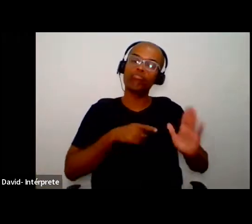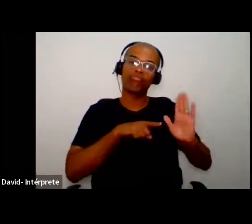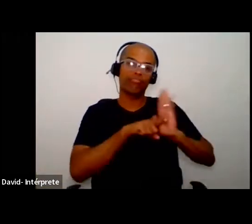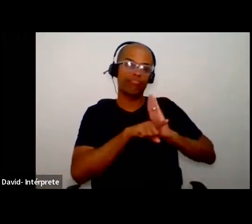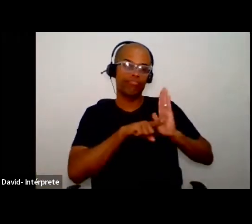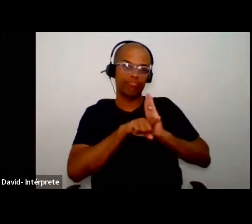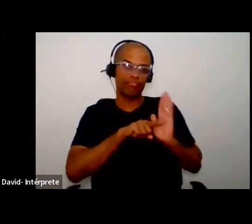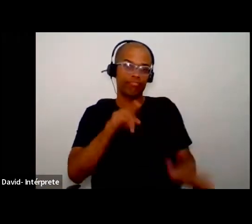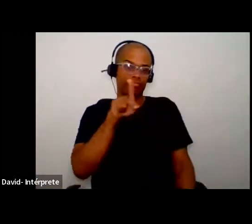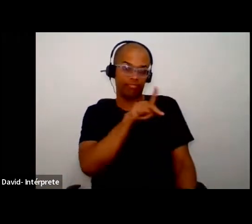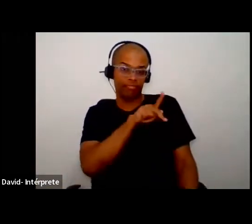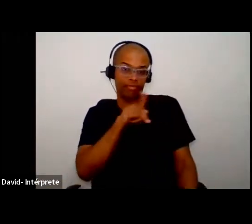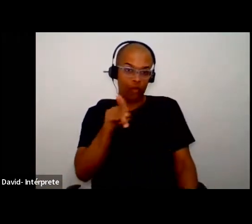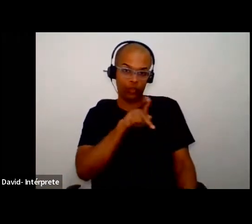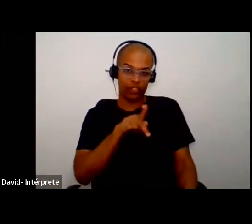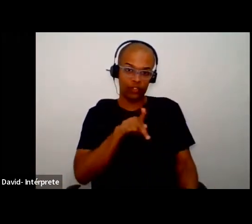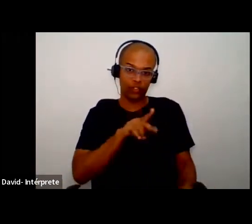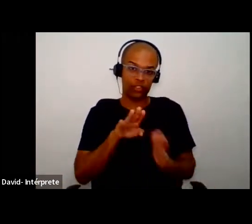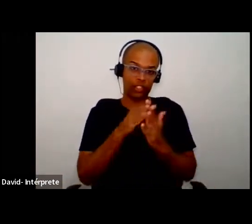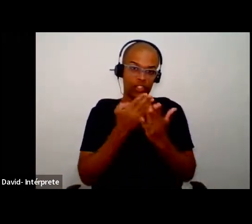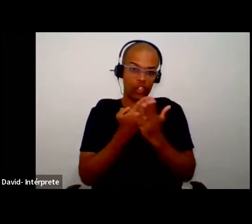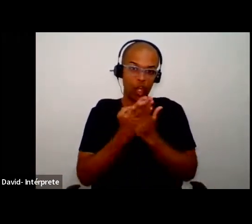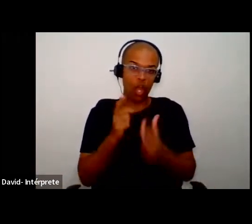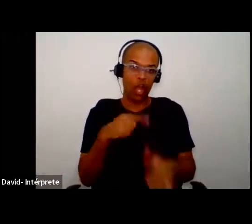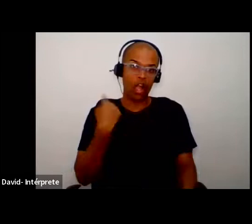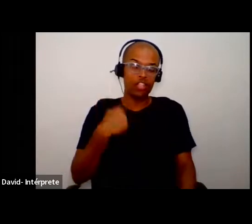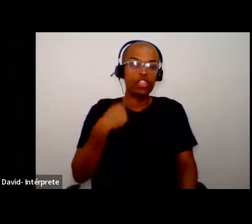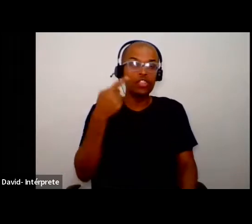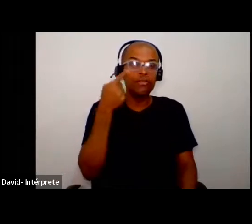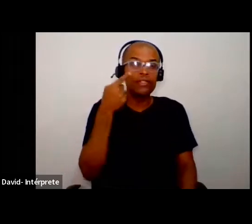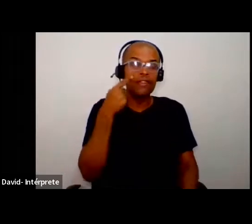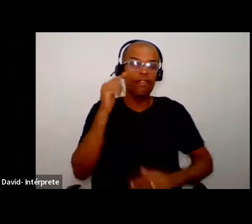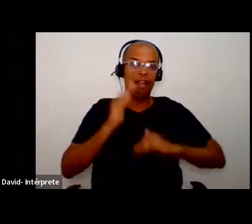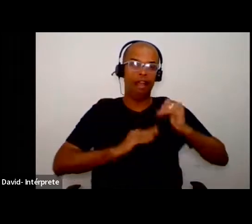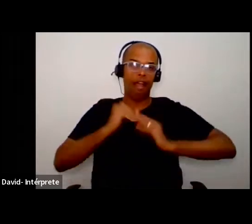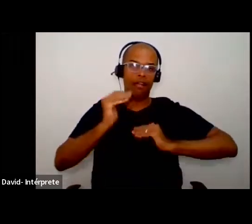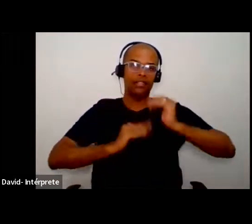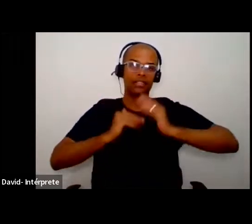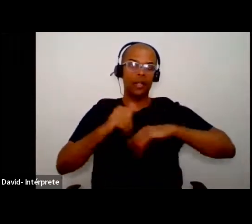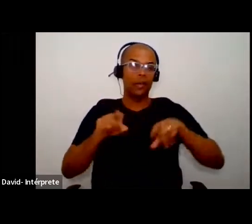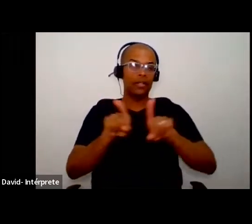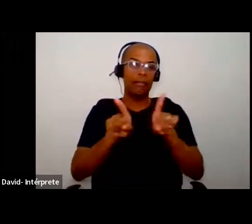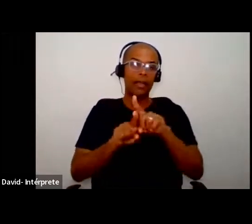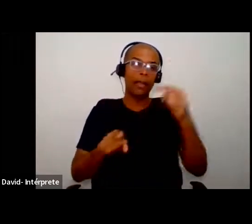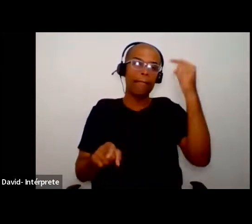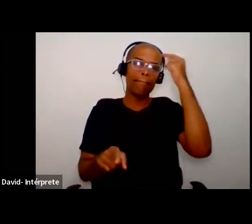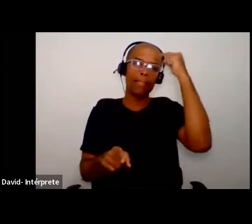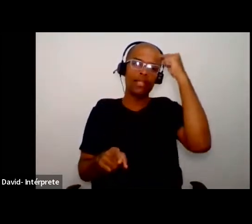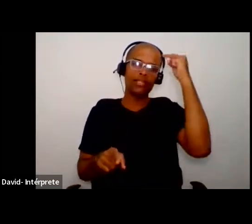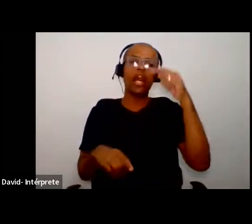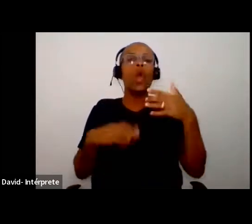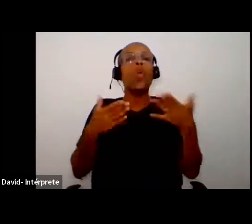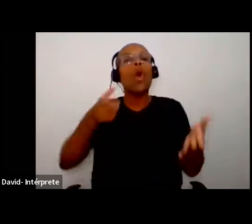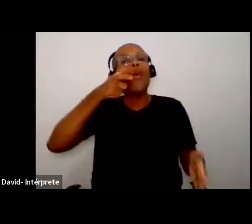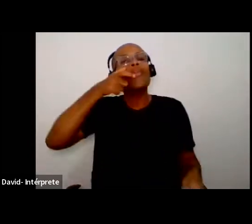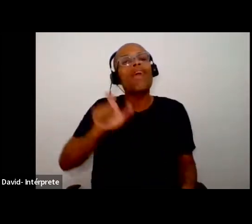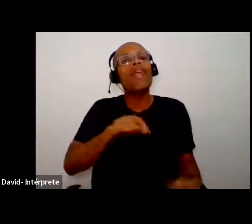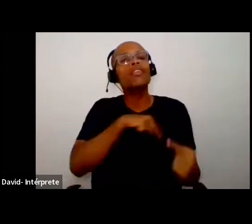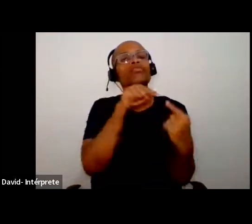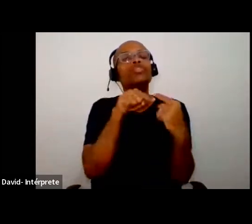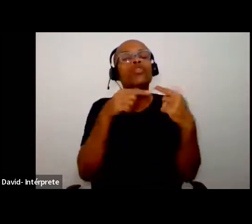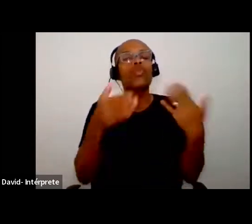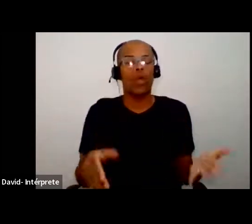escolas, temos que olhar para as nossas ações e pensar a que interesses elas servem,